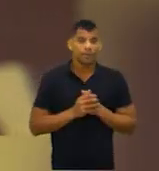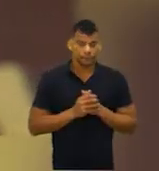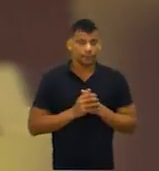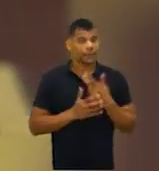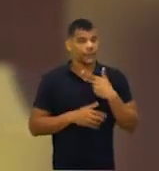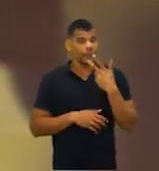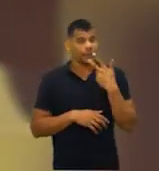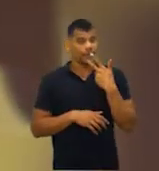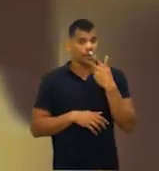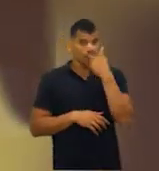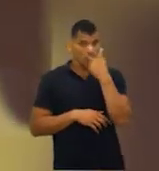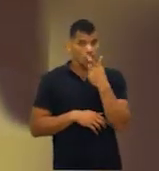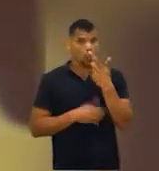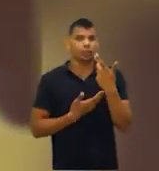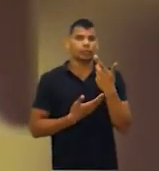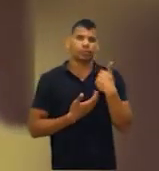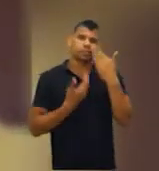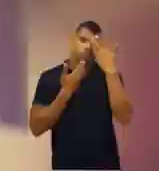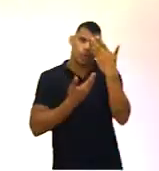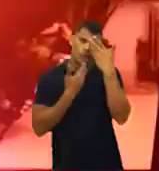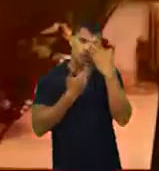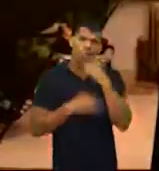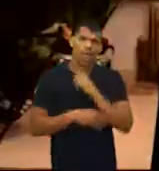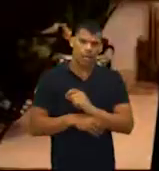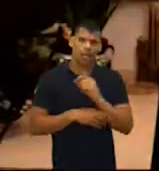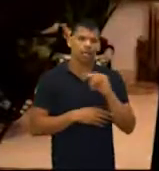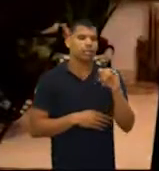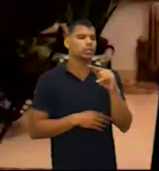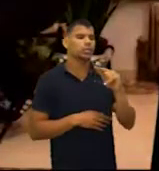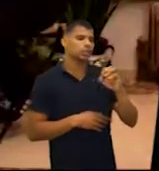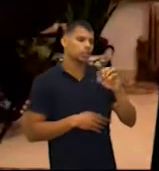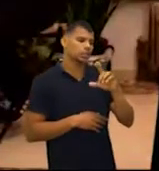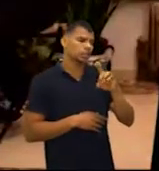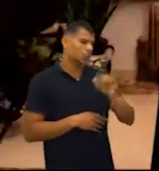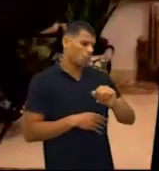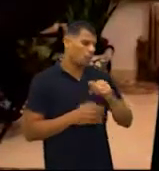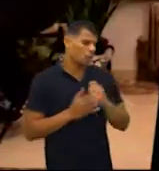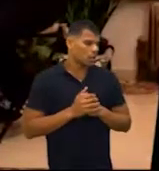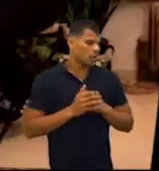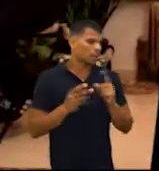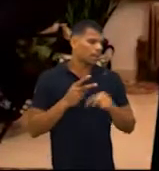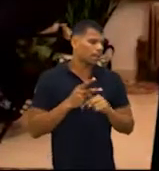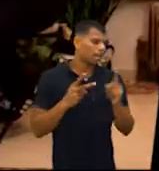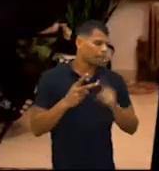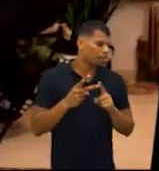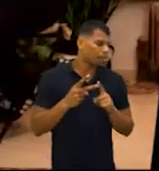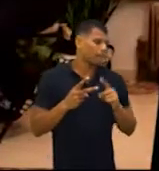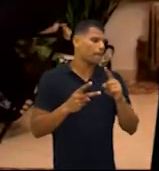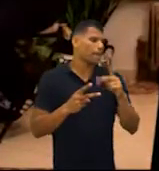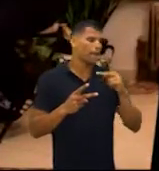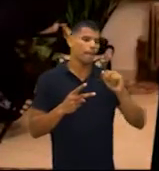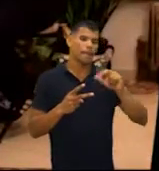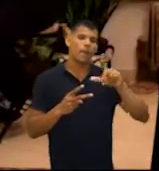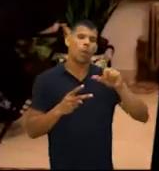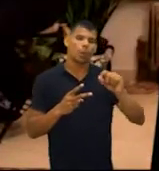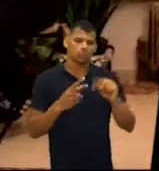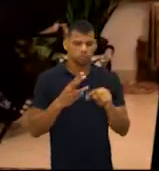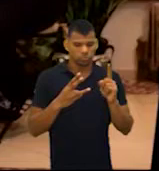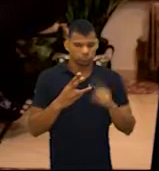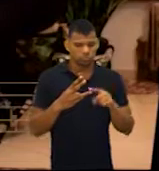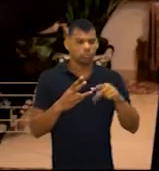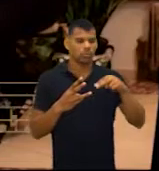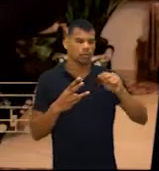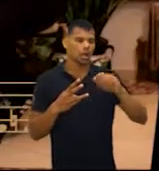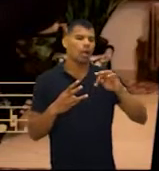muita gente. Como é que foi essa progressão como compositor? Eu devo muito à